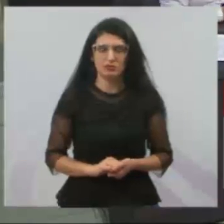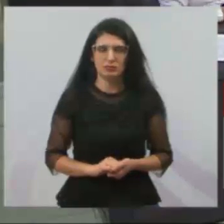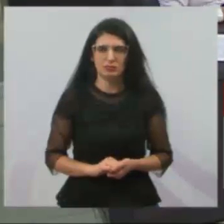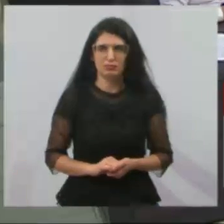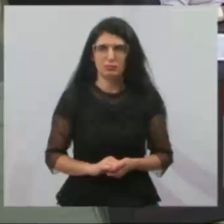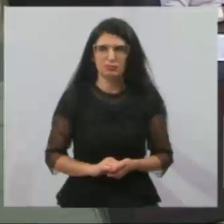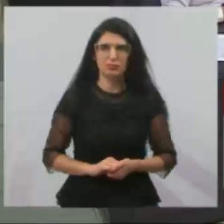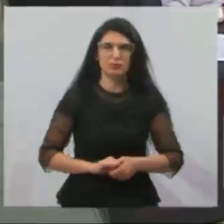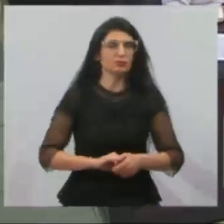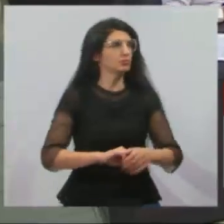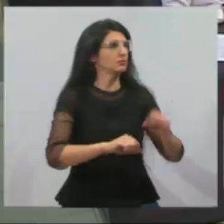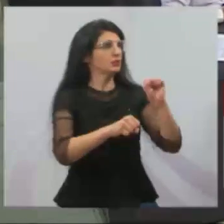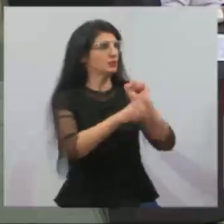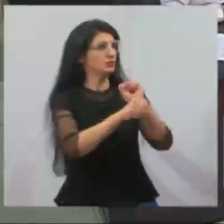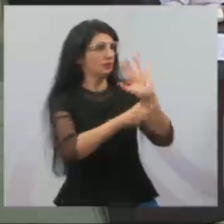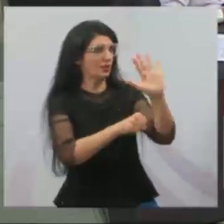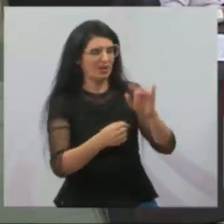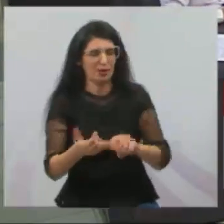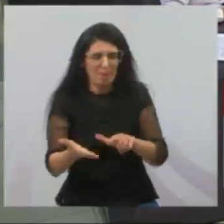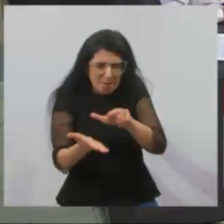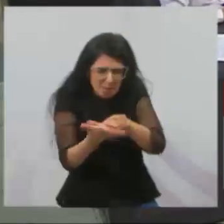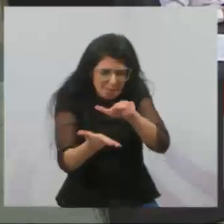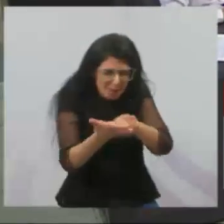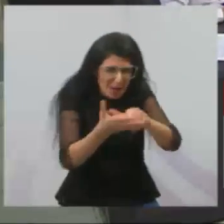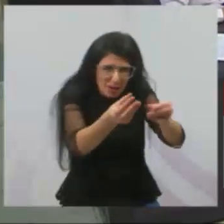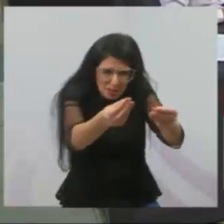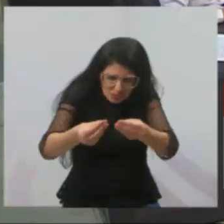Só um minuto, a lista está na minha mão aqui.